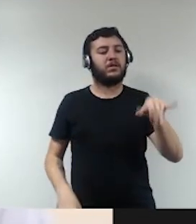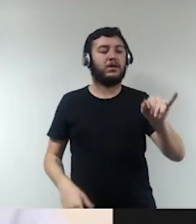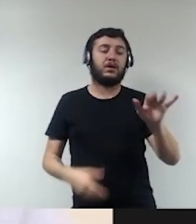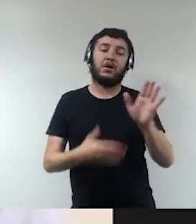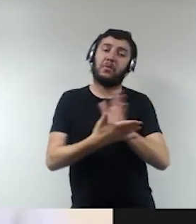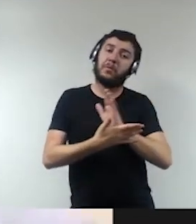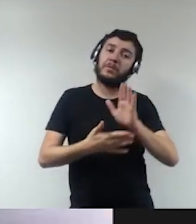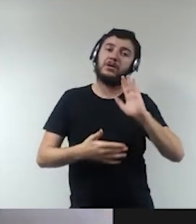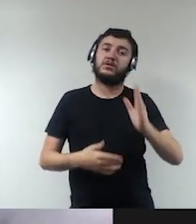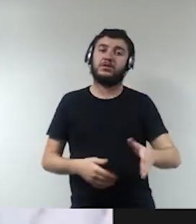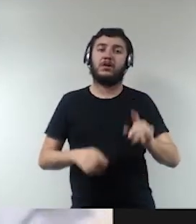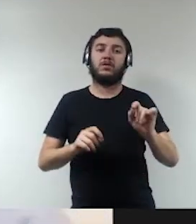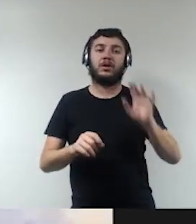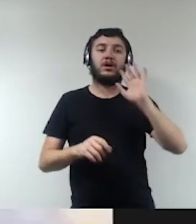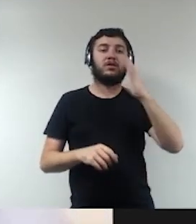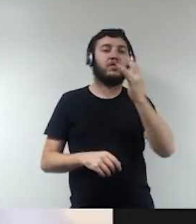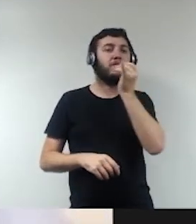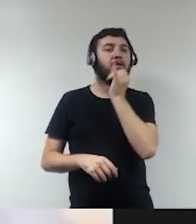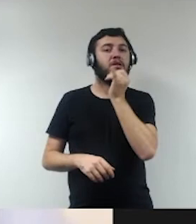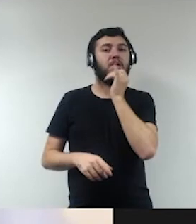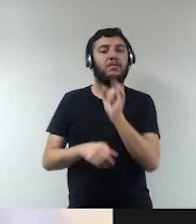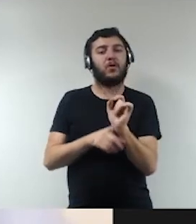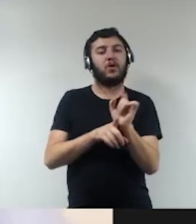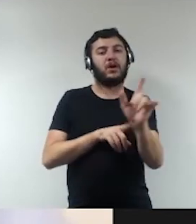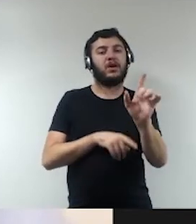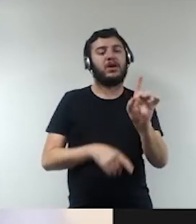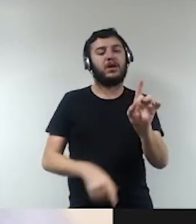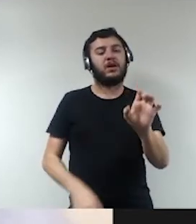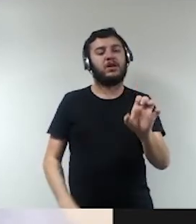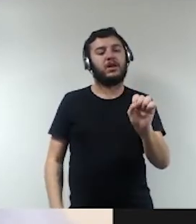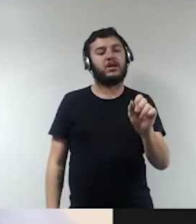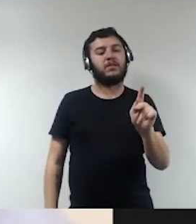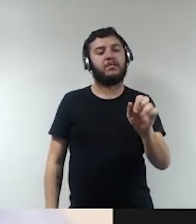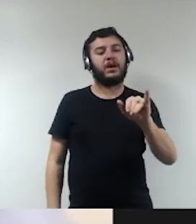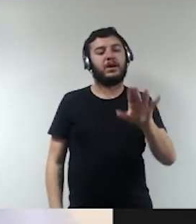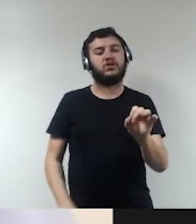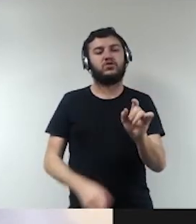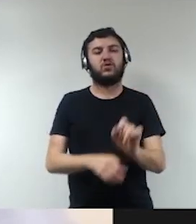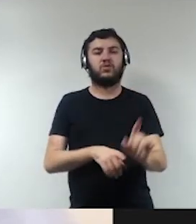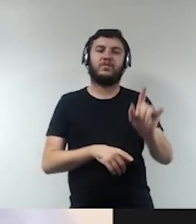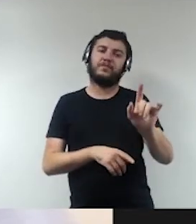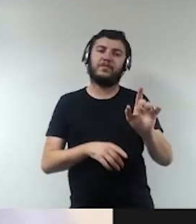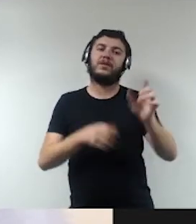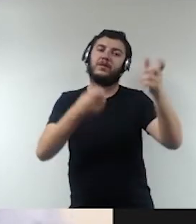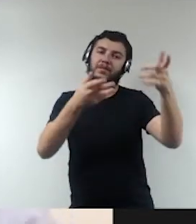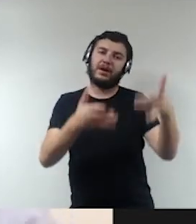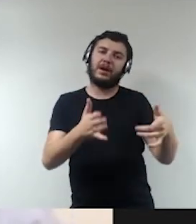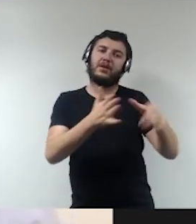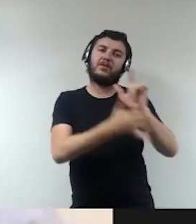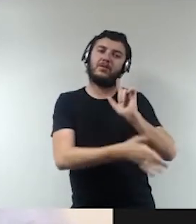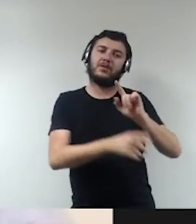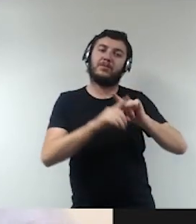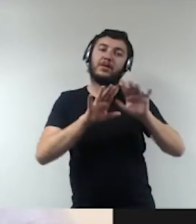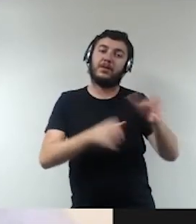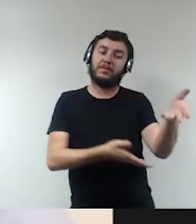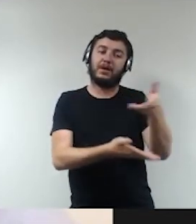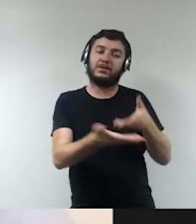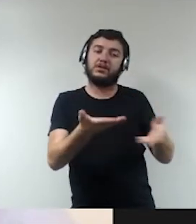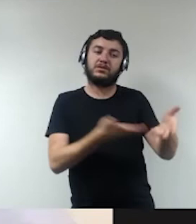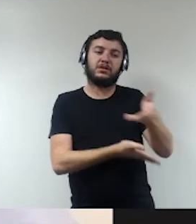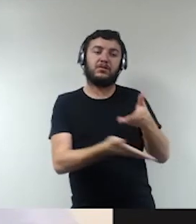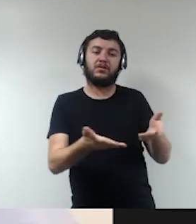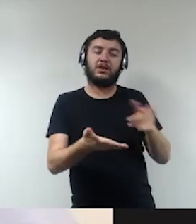questão de um despejo, por exemplo, como foi aí bem exemplificado. Mas tem um ponto importante na mediação que não pode ser